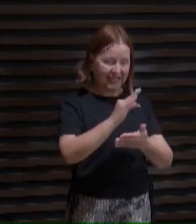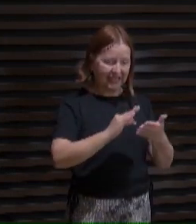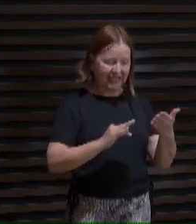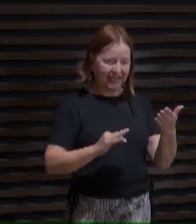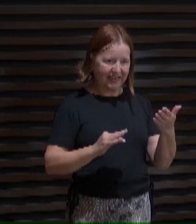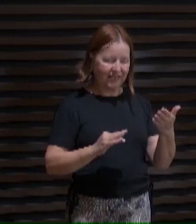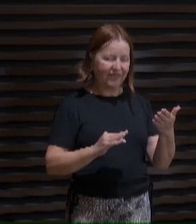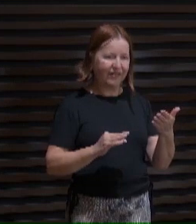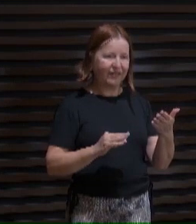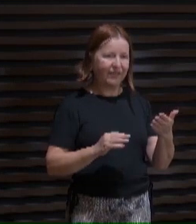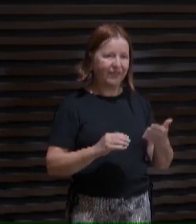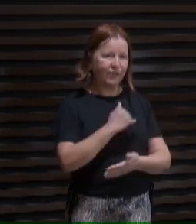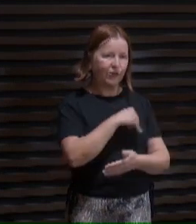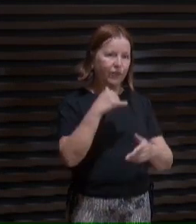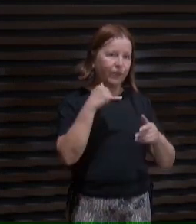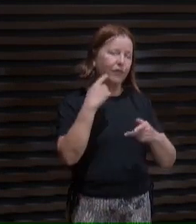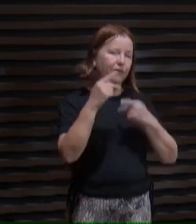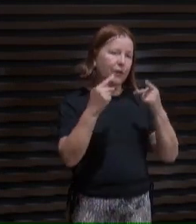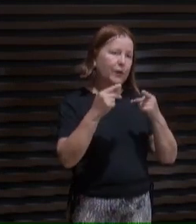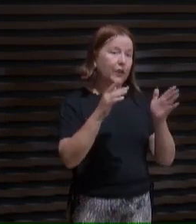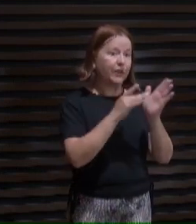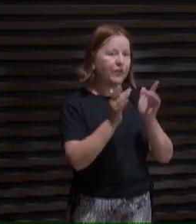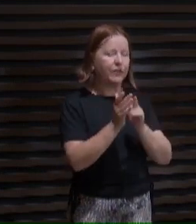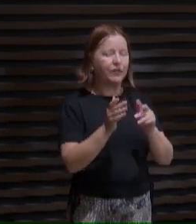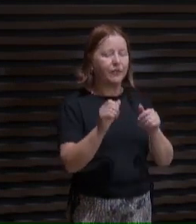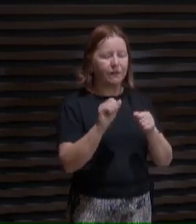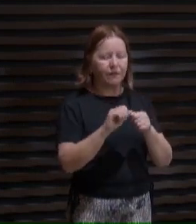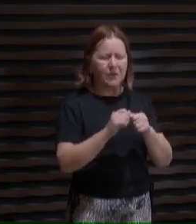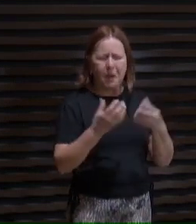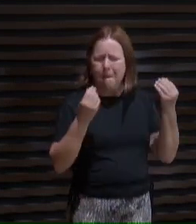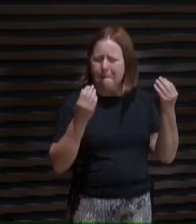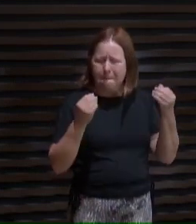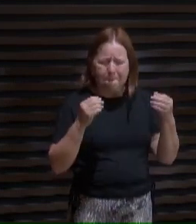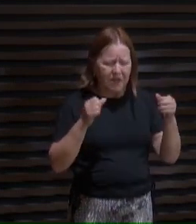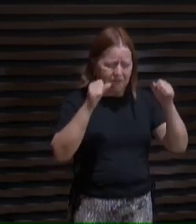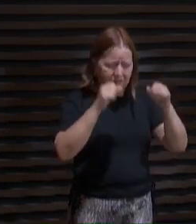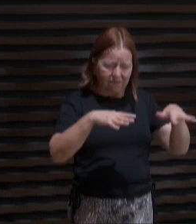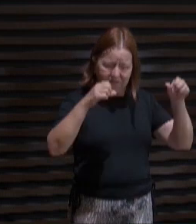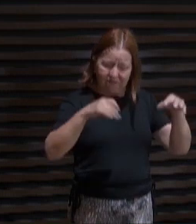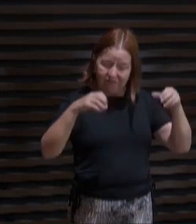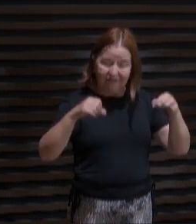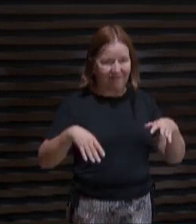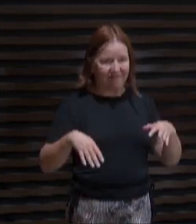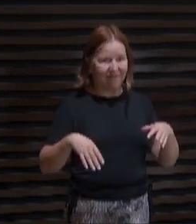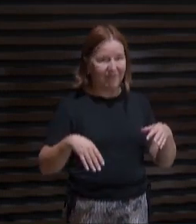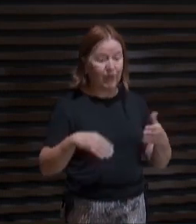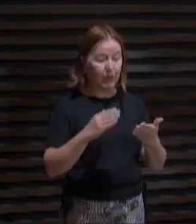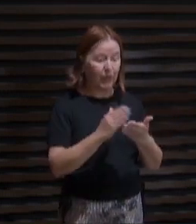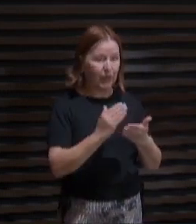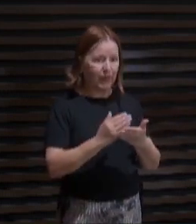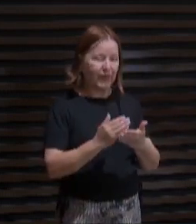que Jesus fez muitos outros sinais. O livro de João, ele se compõe, ele